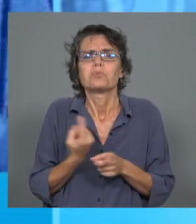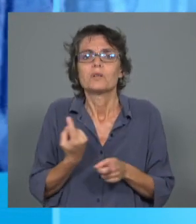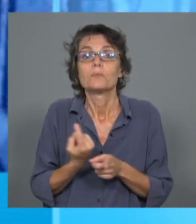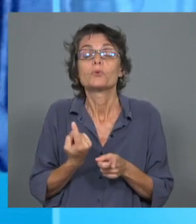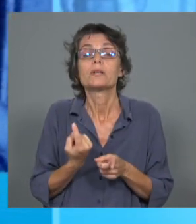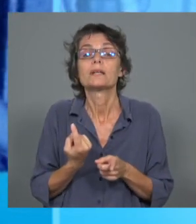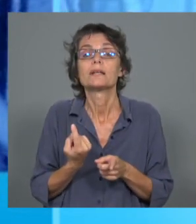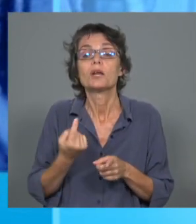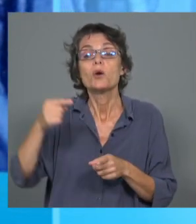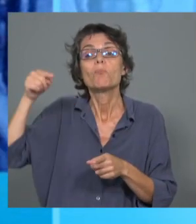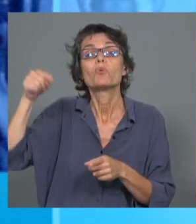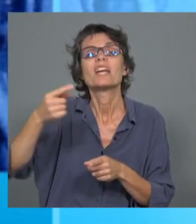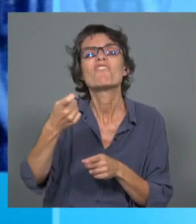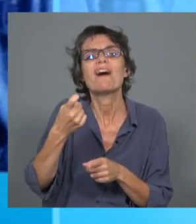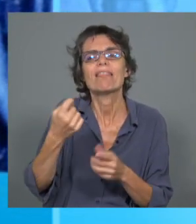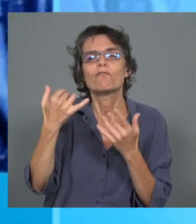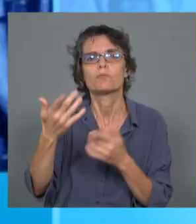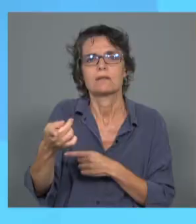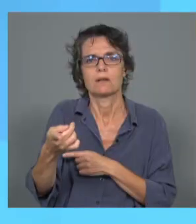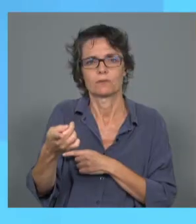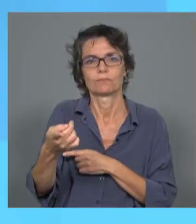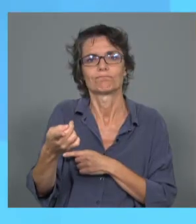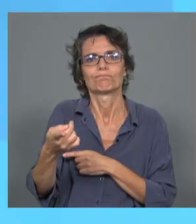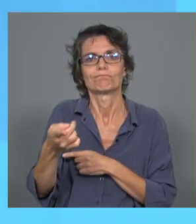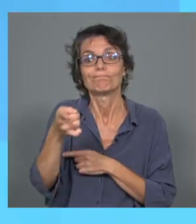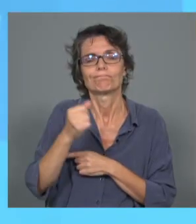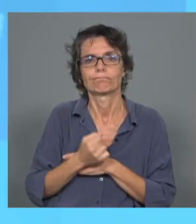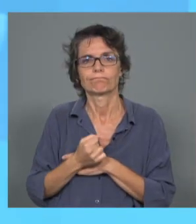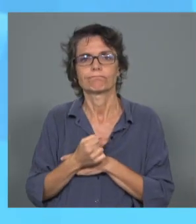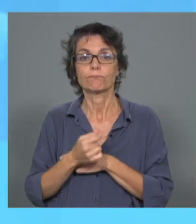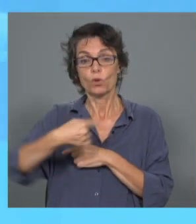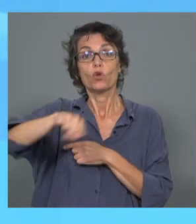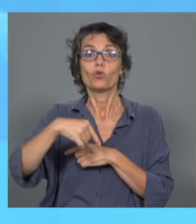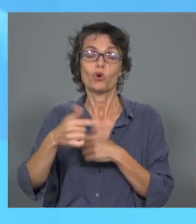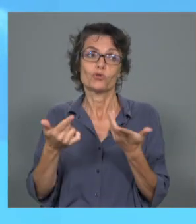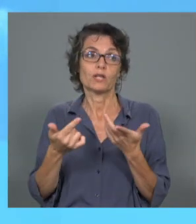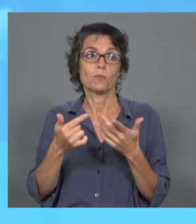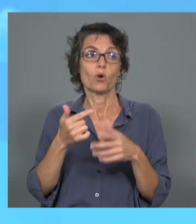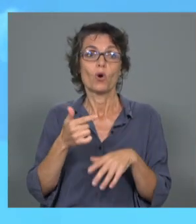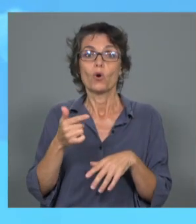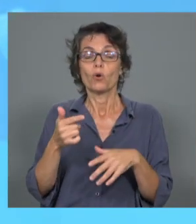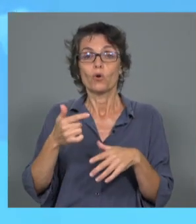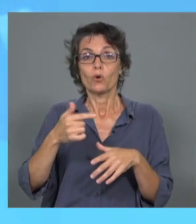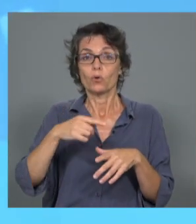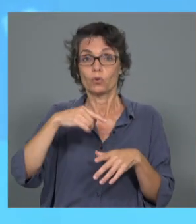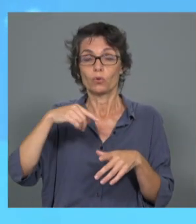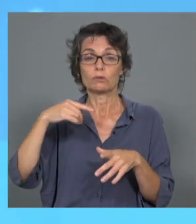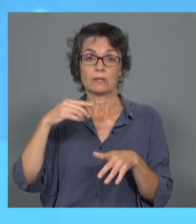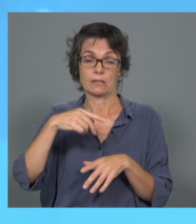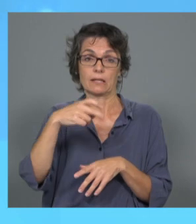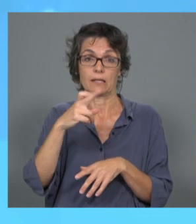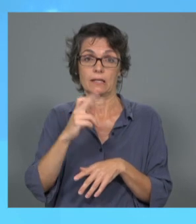abandonou um espaço. Claro. Estamos a falar de um espaço aqui na RTP2, semanal, de segunda a